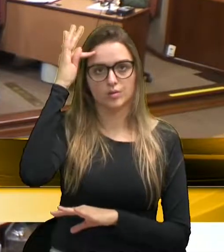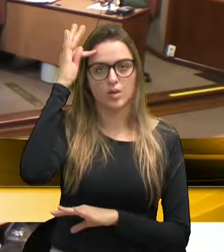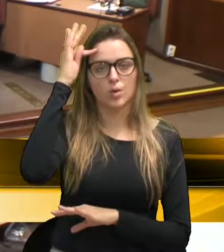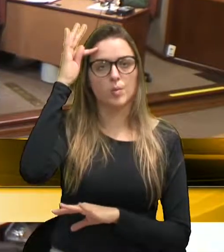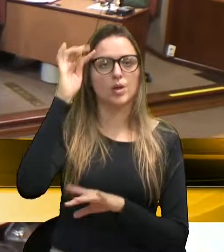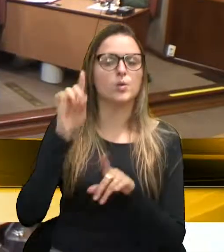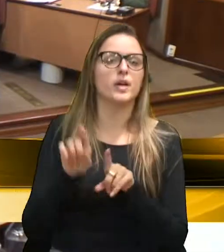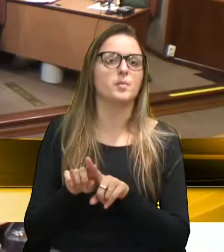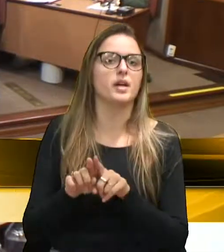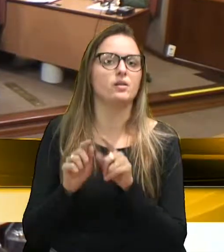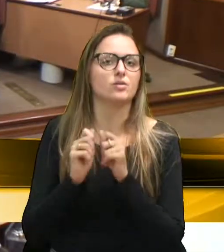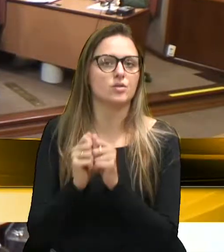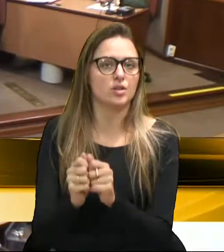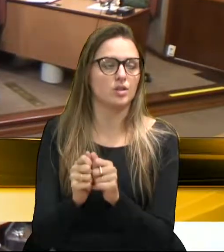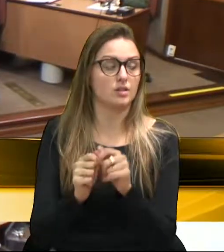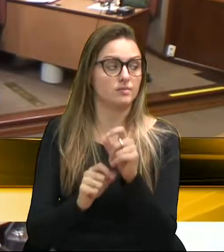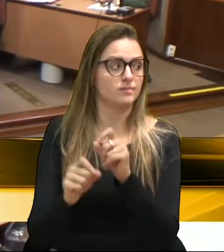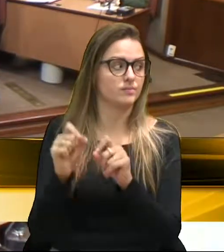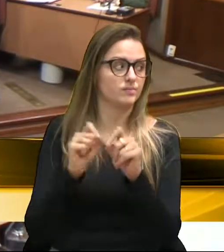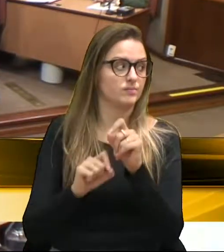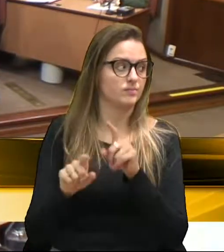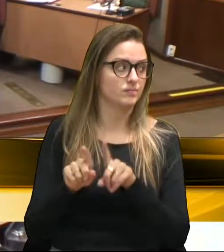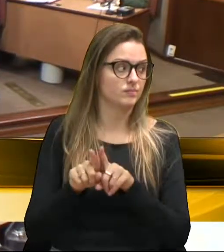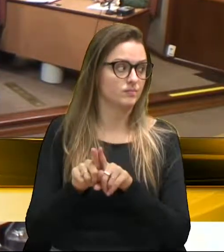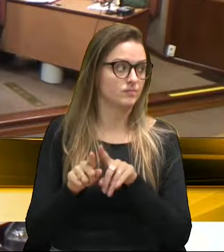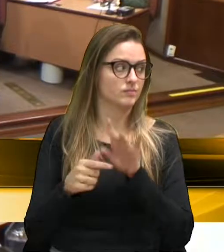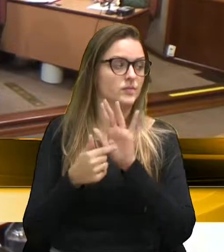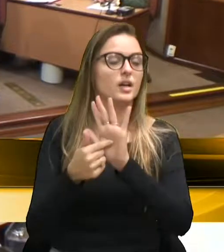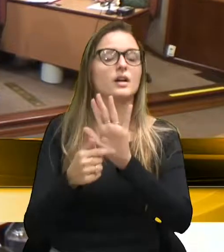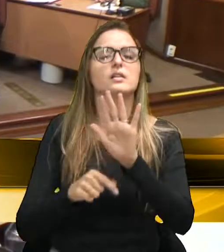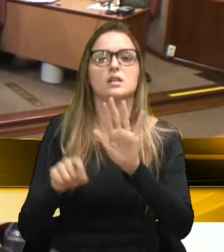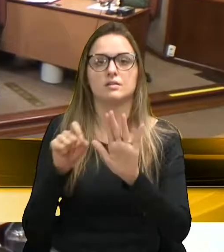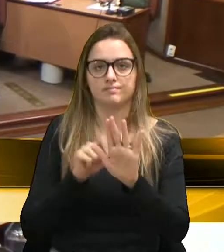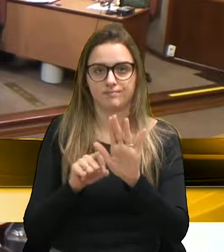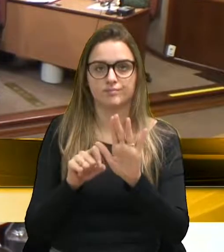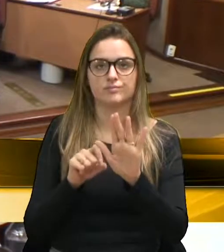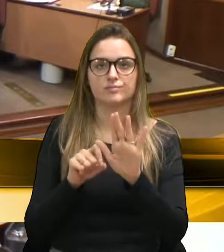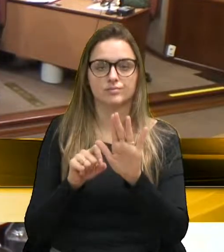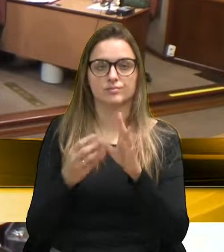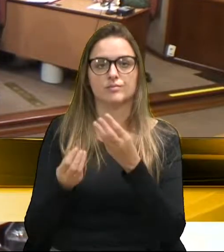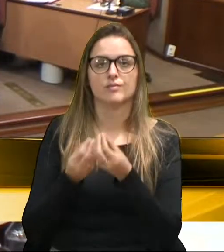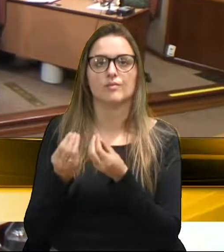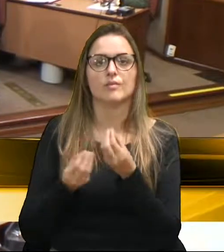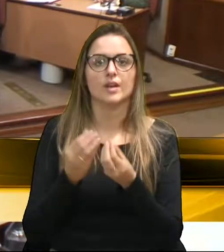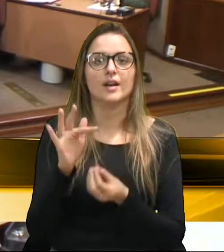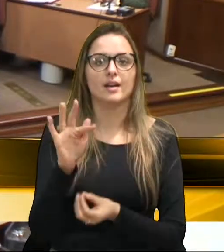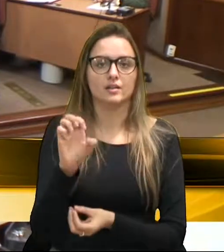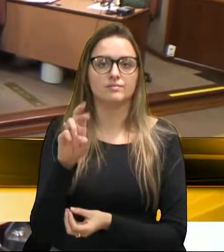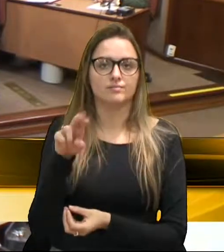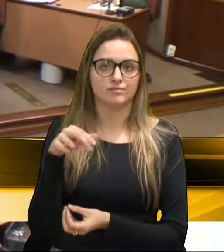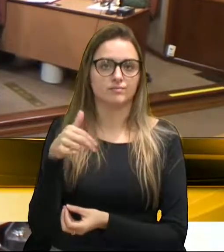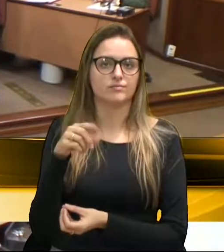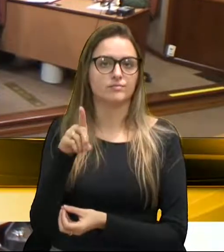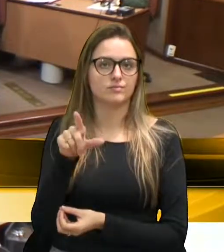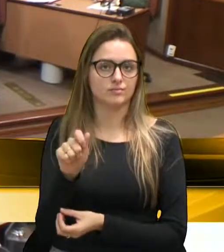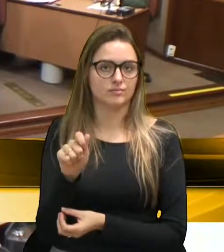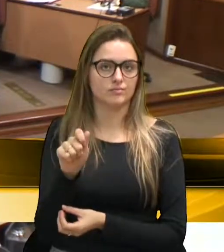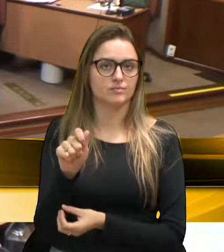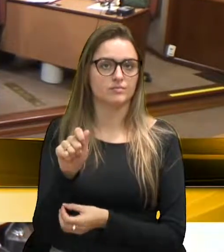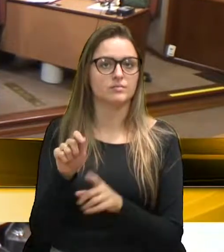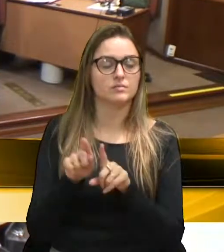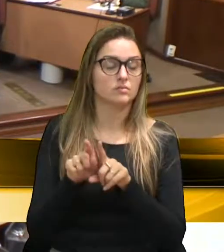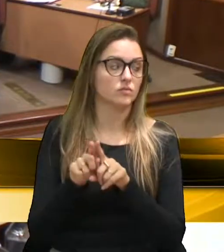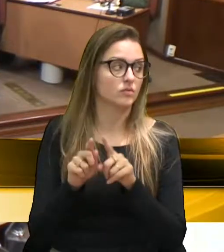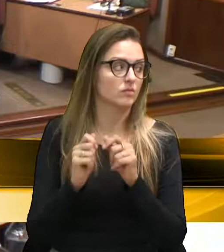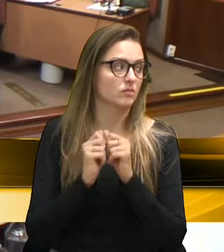todos os nossos colegas da comissão, bem como a Fernanda, a nossa assessora, pelo